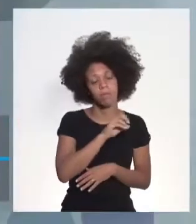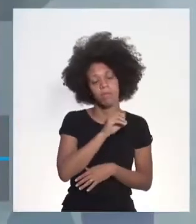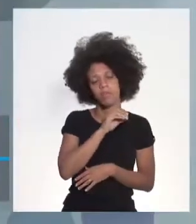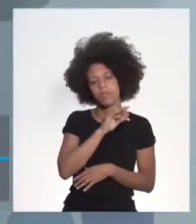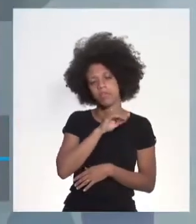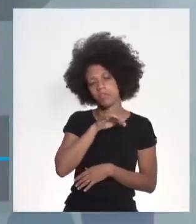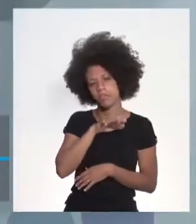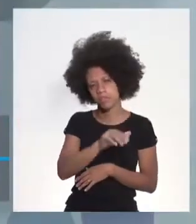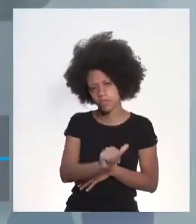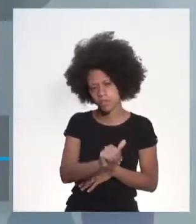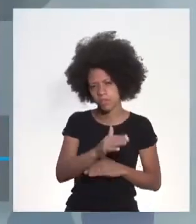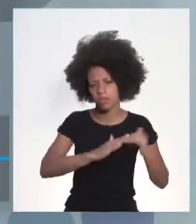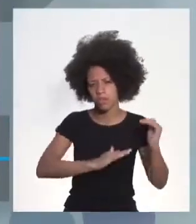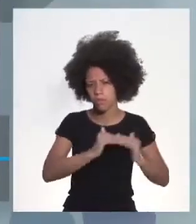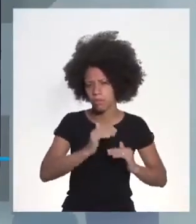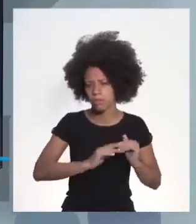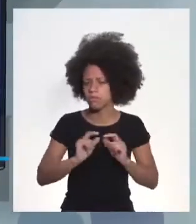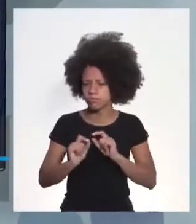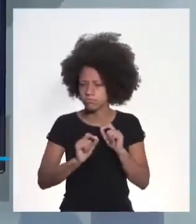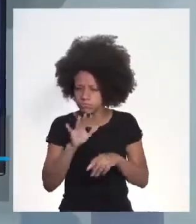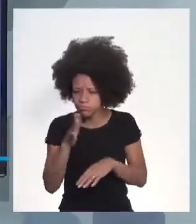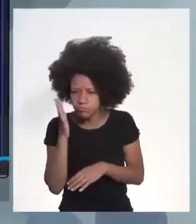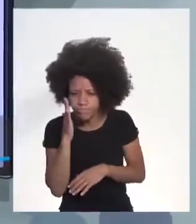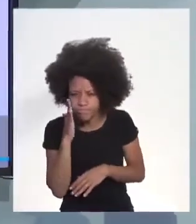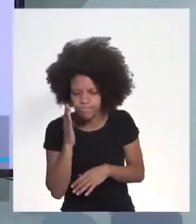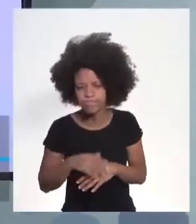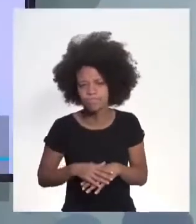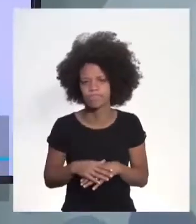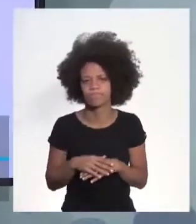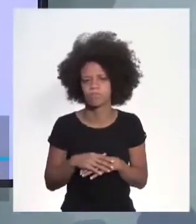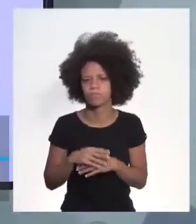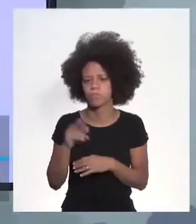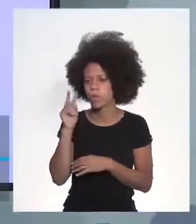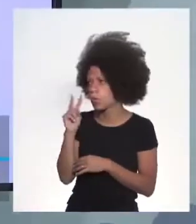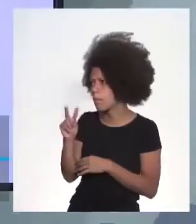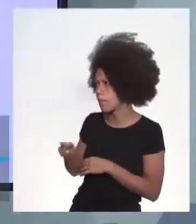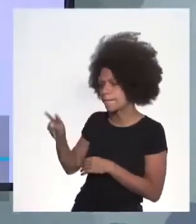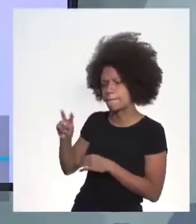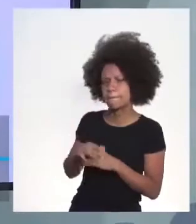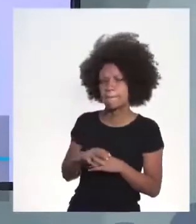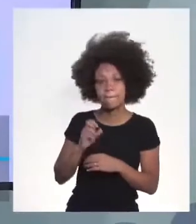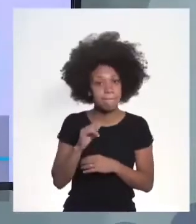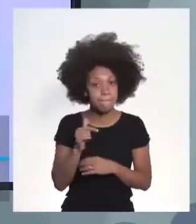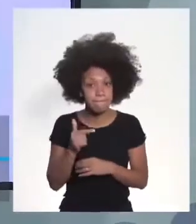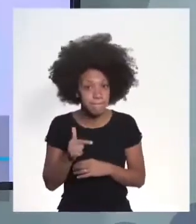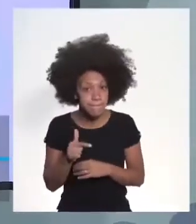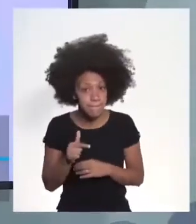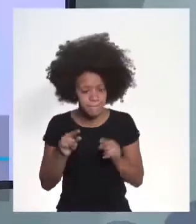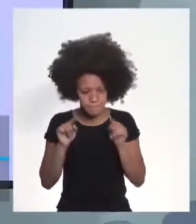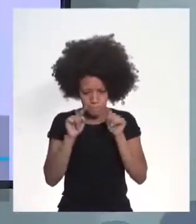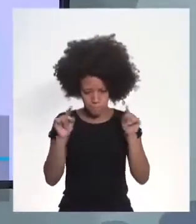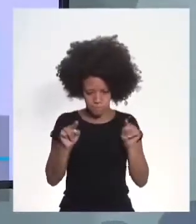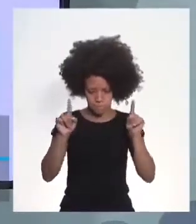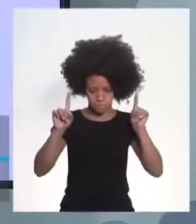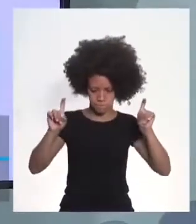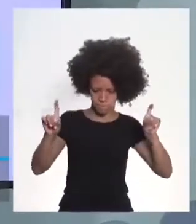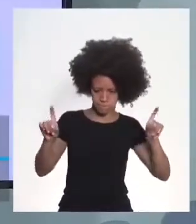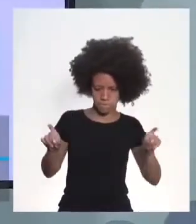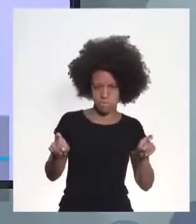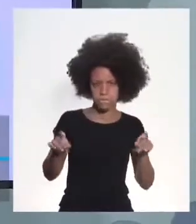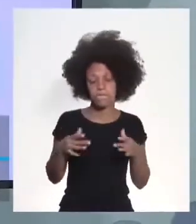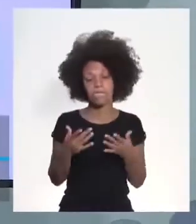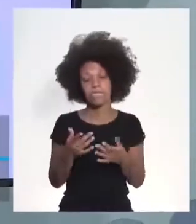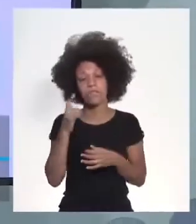prático né pessoal sabe o que que você pode pensar olhando para expressão algébrica se não tiver parentes nem colchetes nem